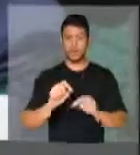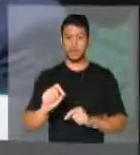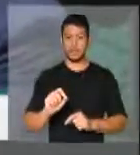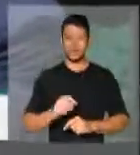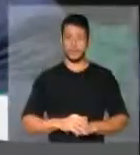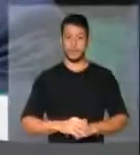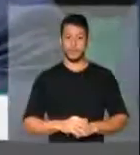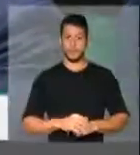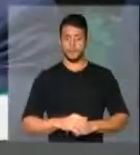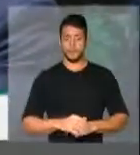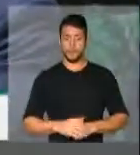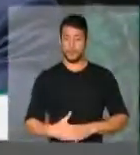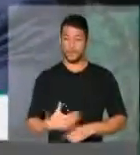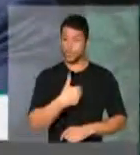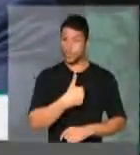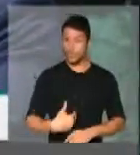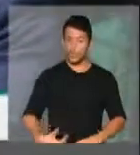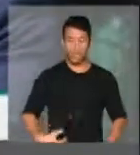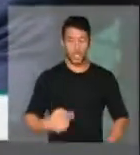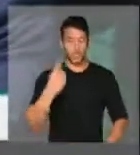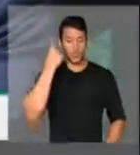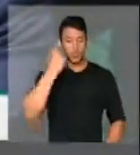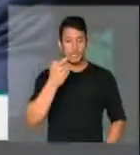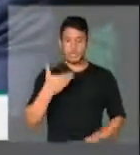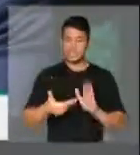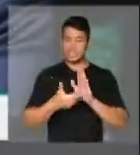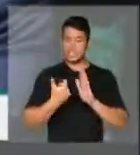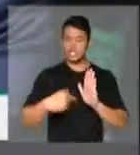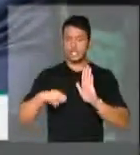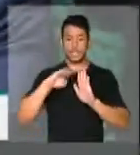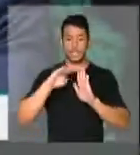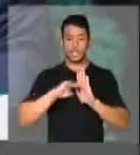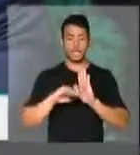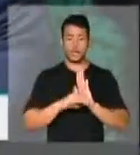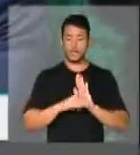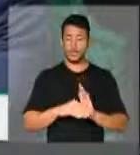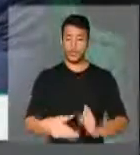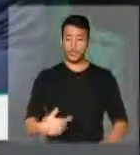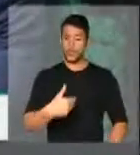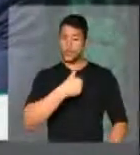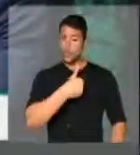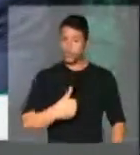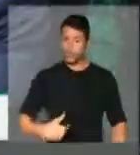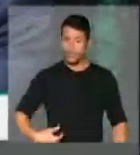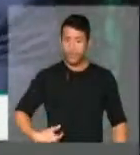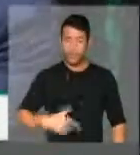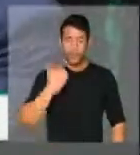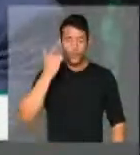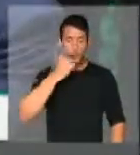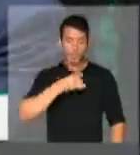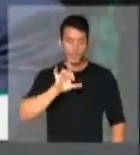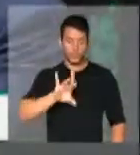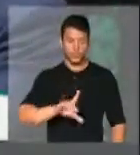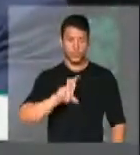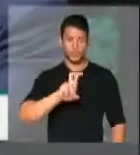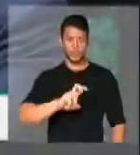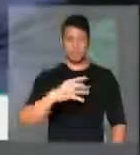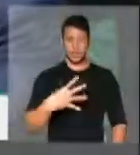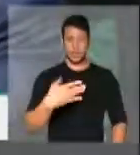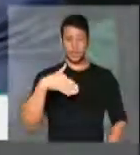governo de retirar de pauta não obteve sucesso. O governo teve apenas 54